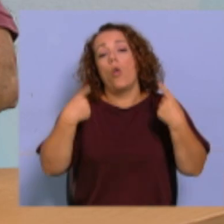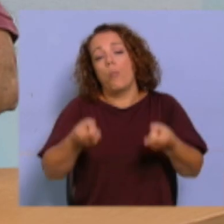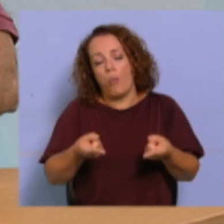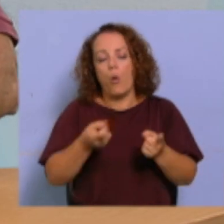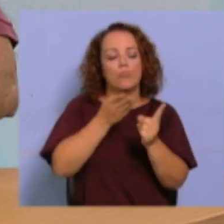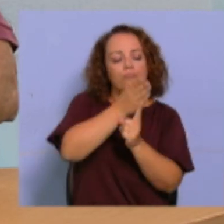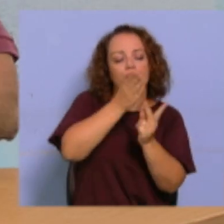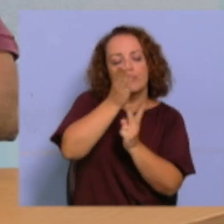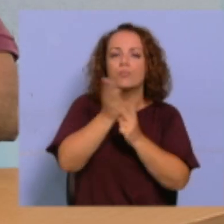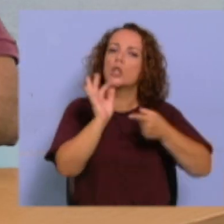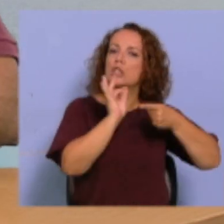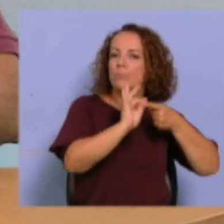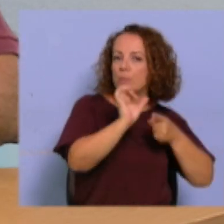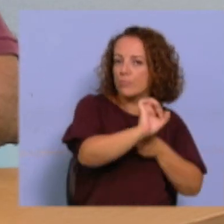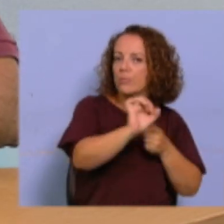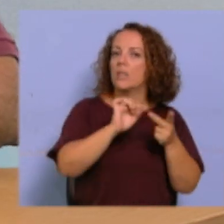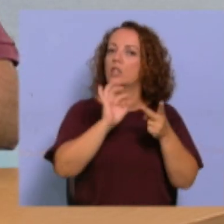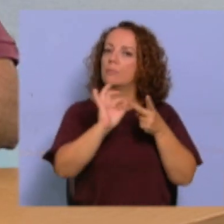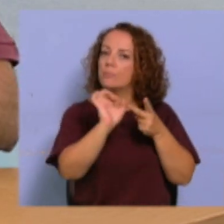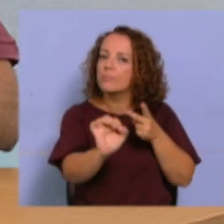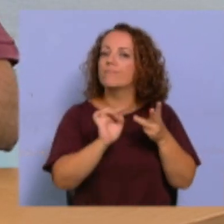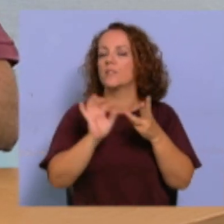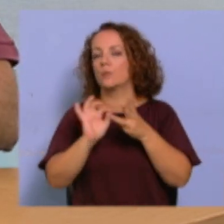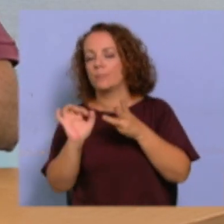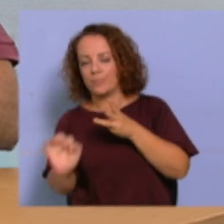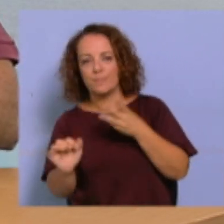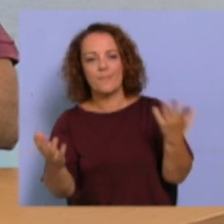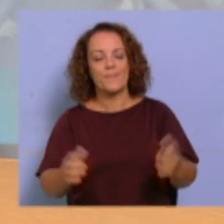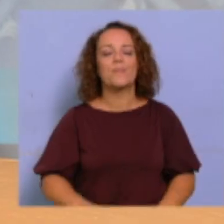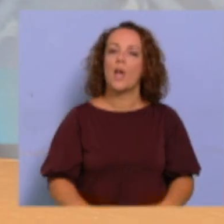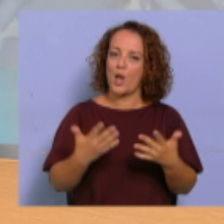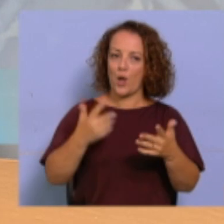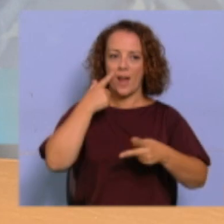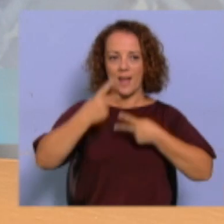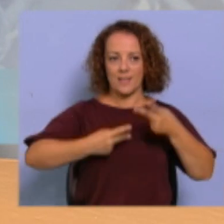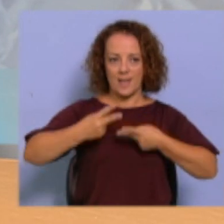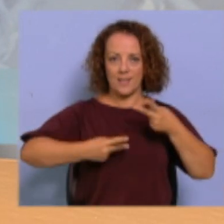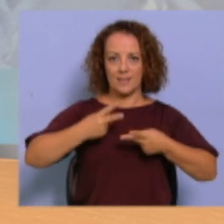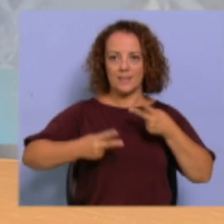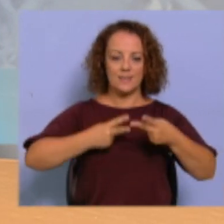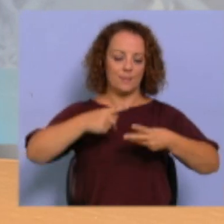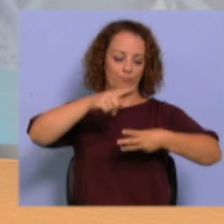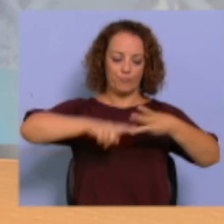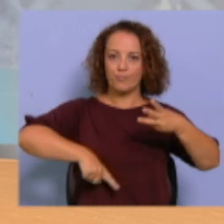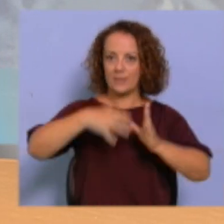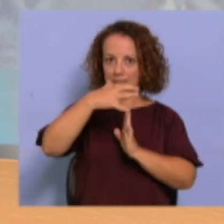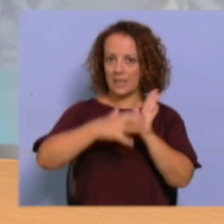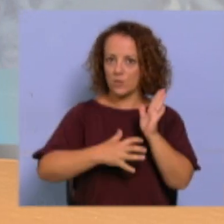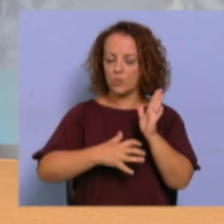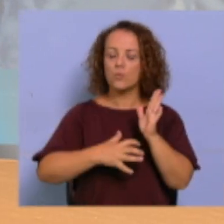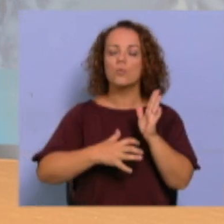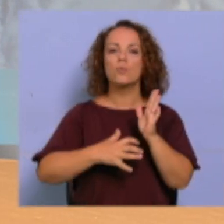sua especificidade e enfim, os seus ensinamentos. E vamos então a essa análise de cada um dos textos, desde